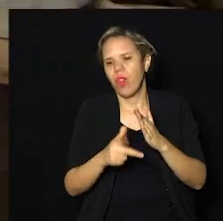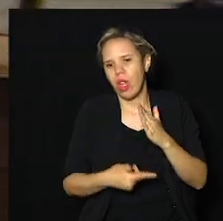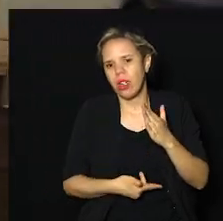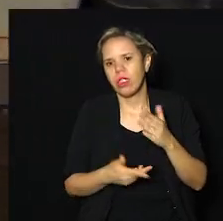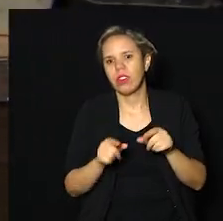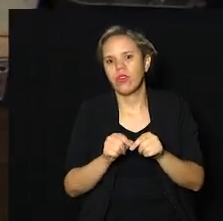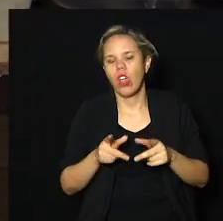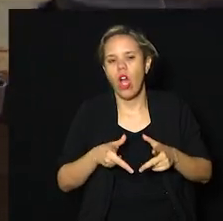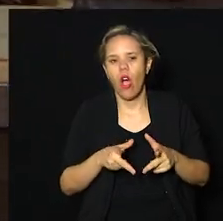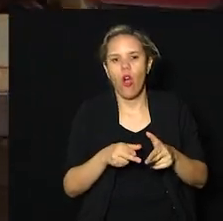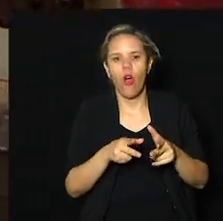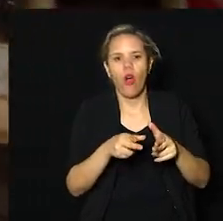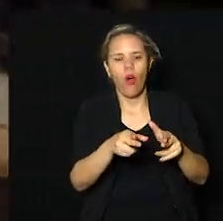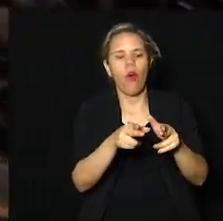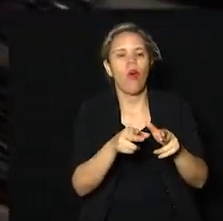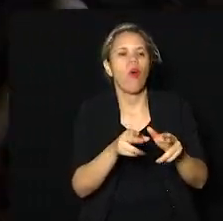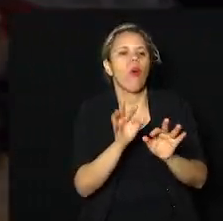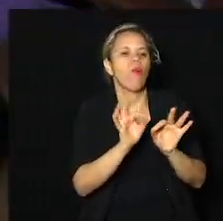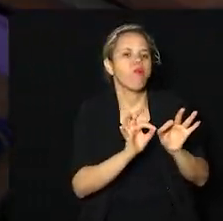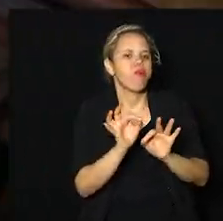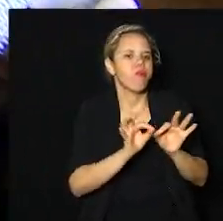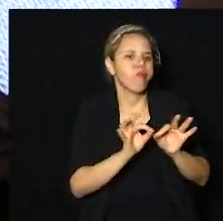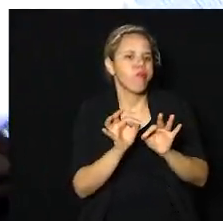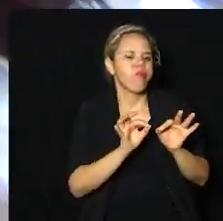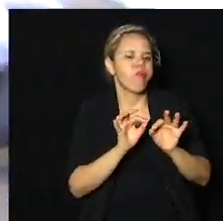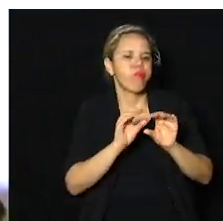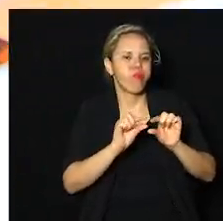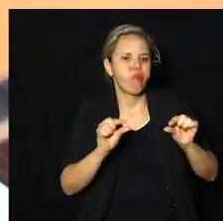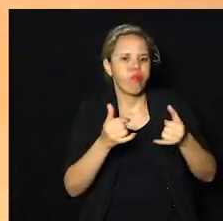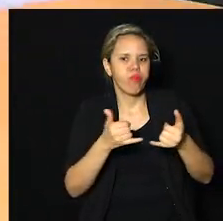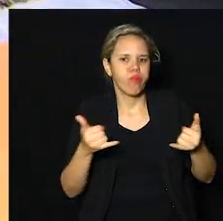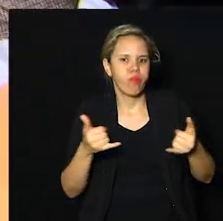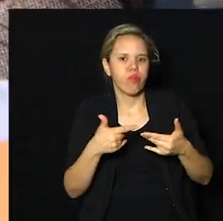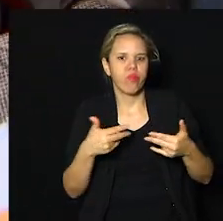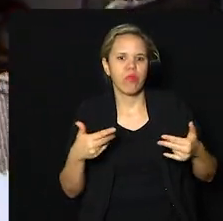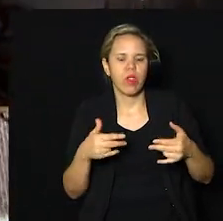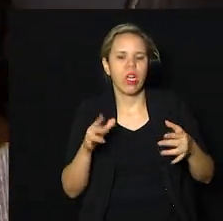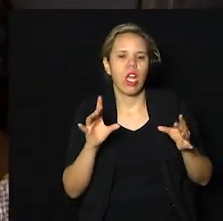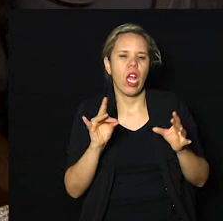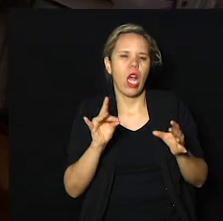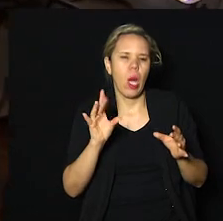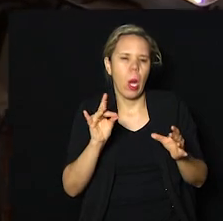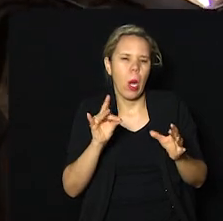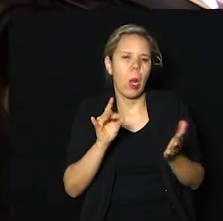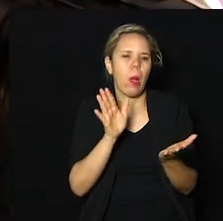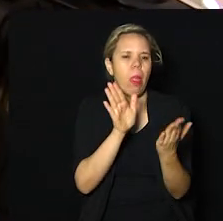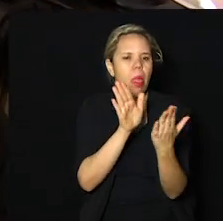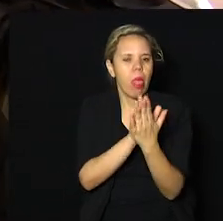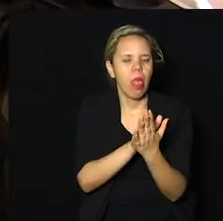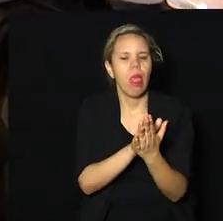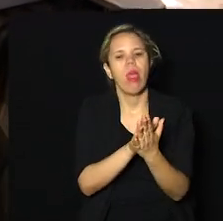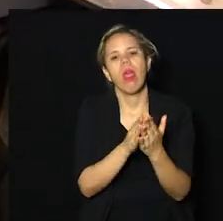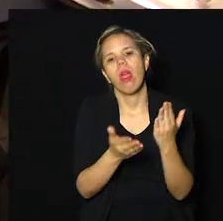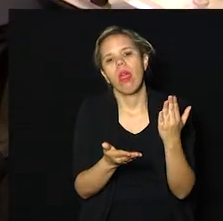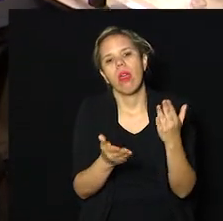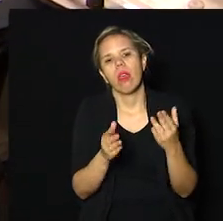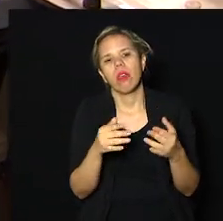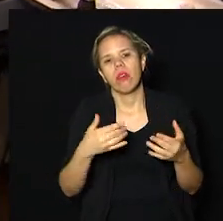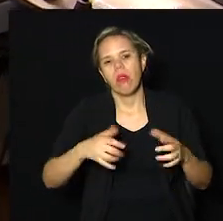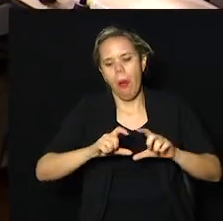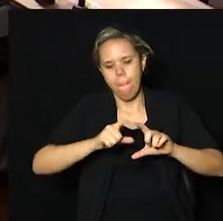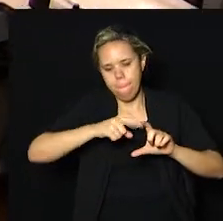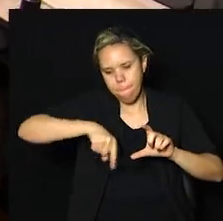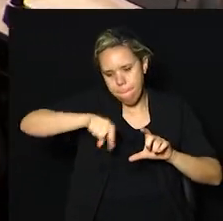para cortes de planagem de escala, sargentos para colagem de cavalete, molde para abrir boca de violão,